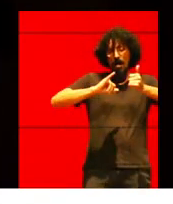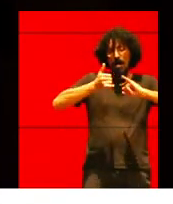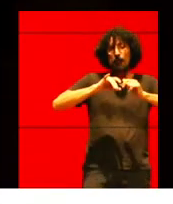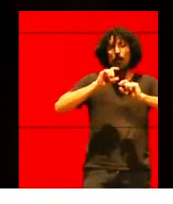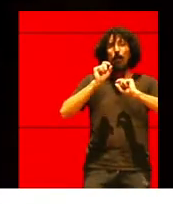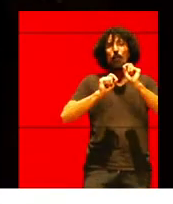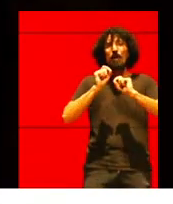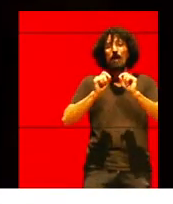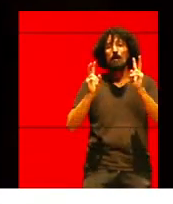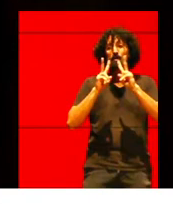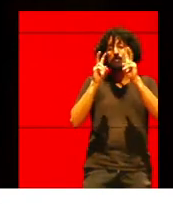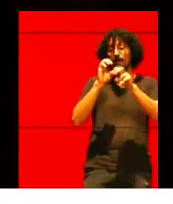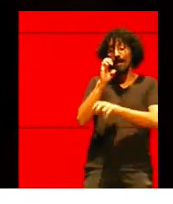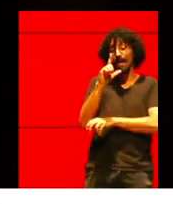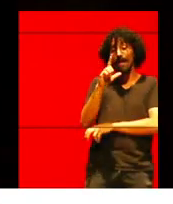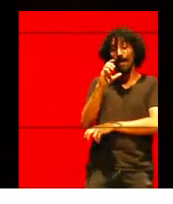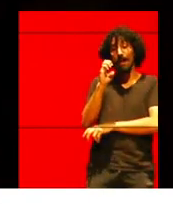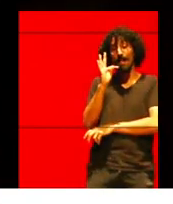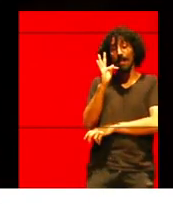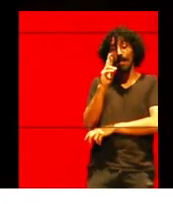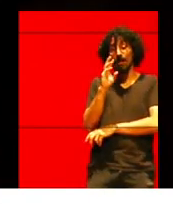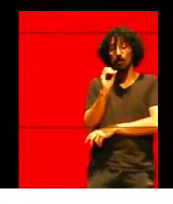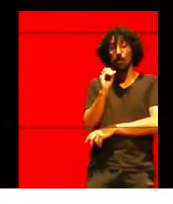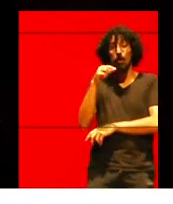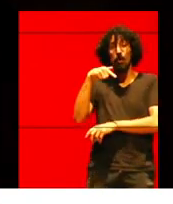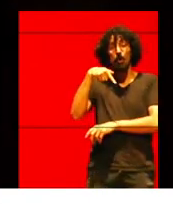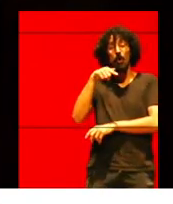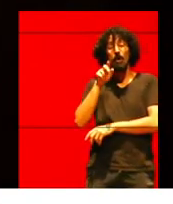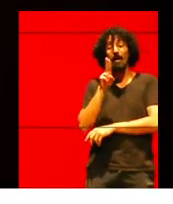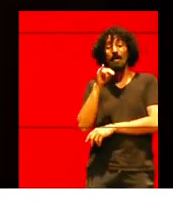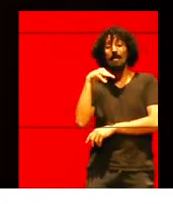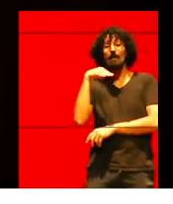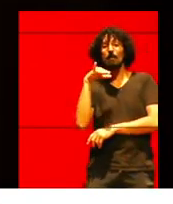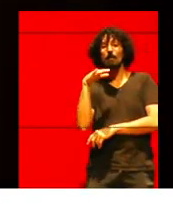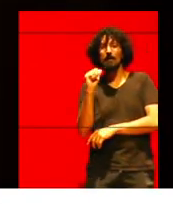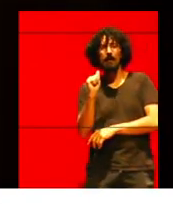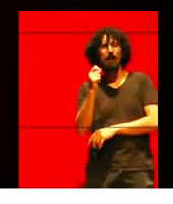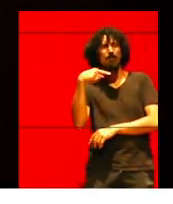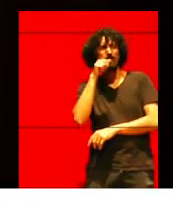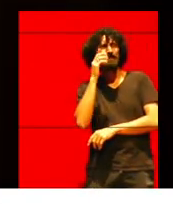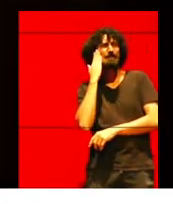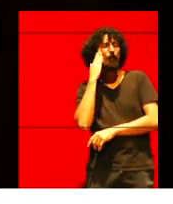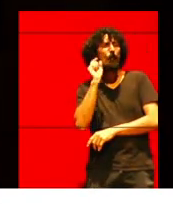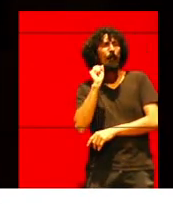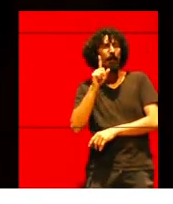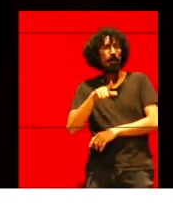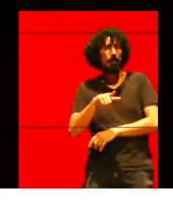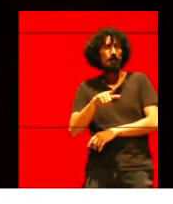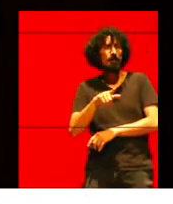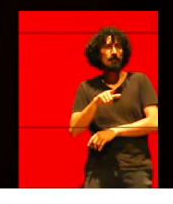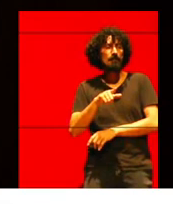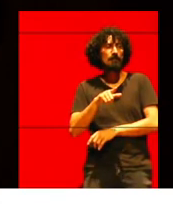de Eletroquímica. Vocês sabem o que estuda em Eletroquímica?